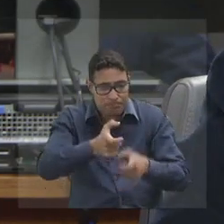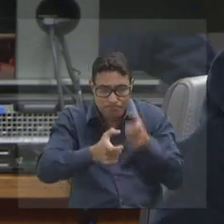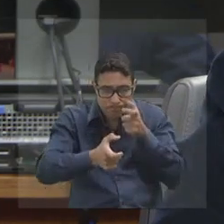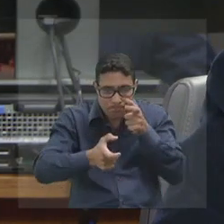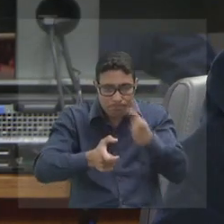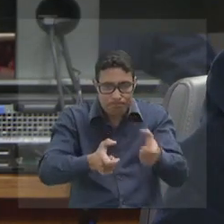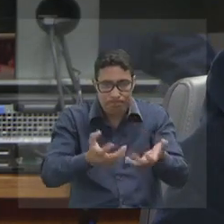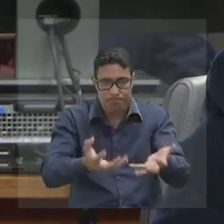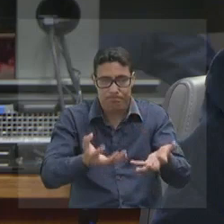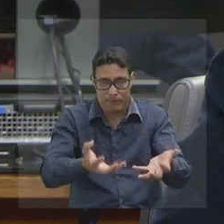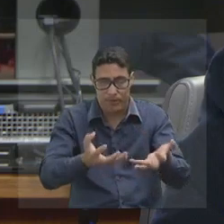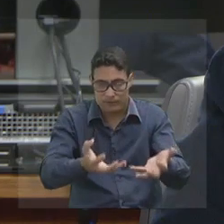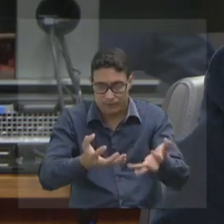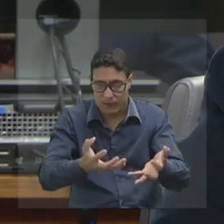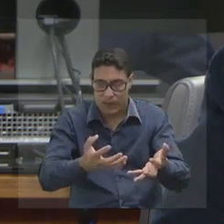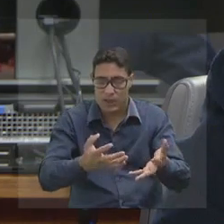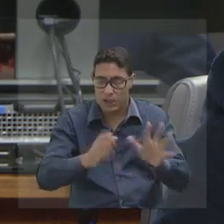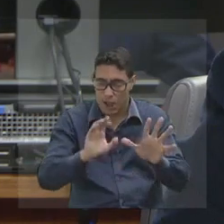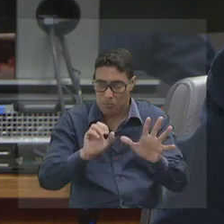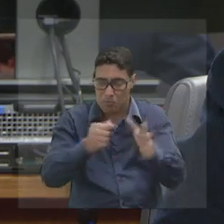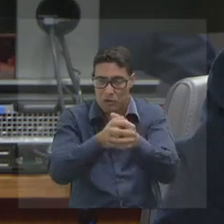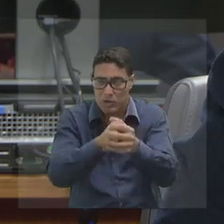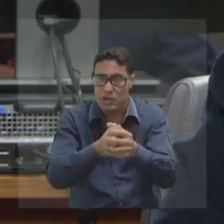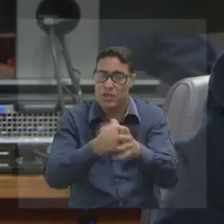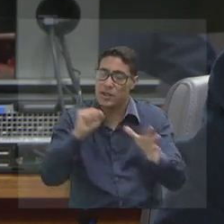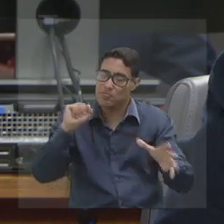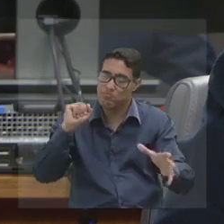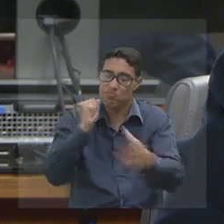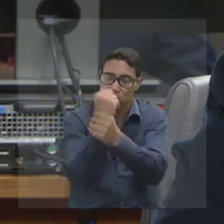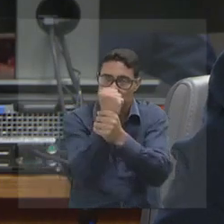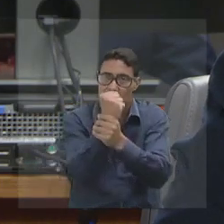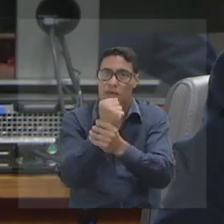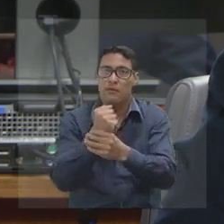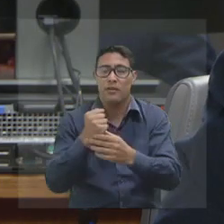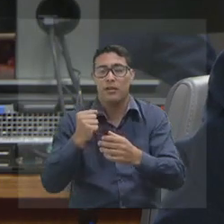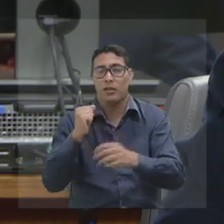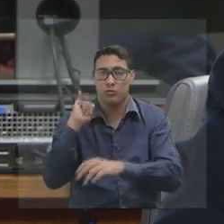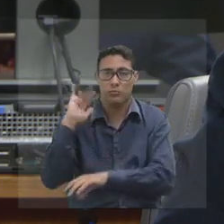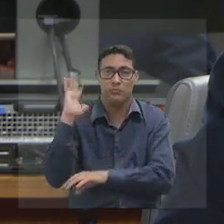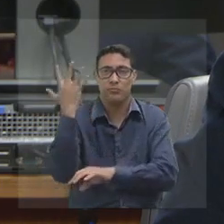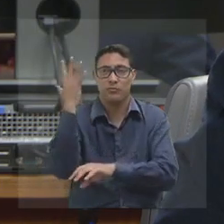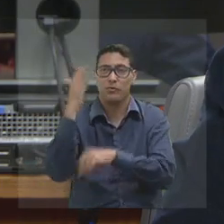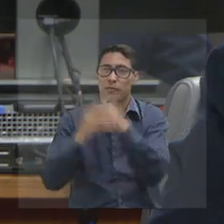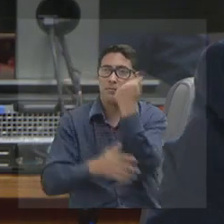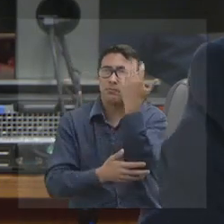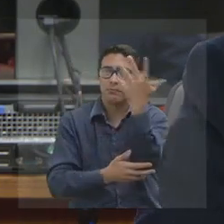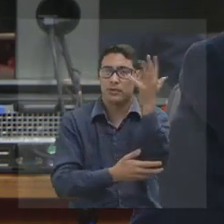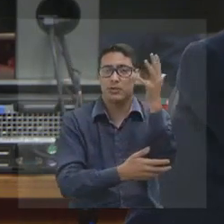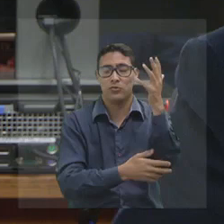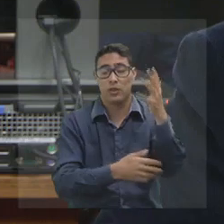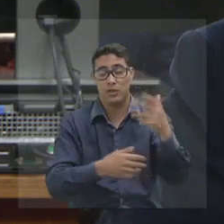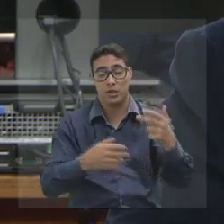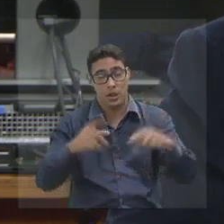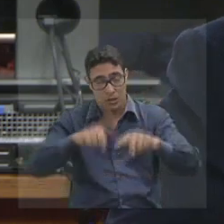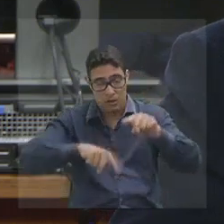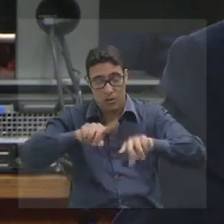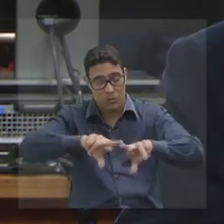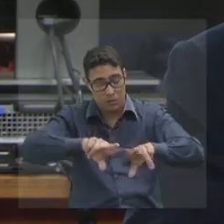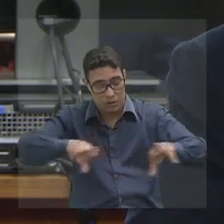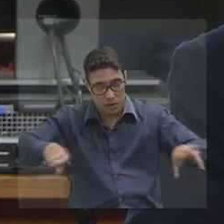estar protegendo e defendendo né o meio ambiente e os recursos naturais